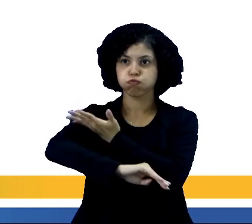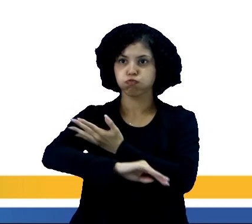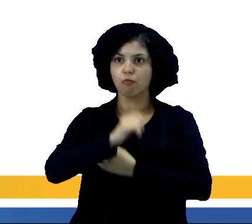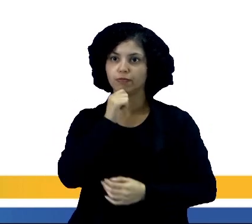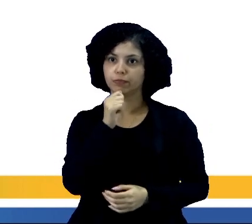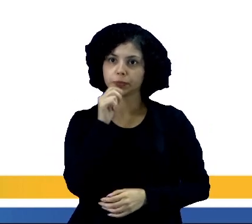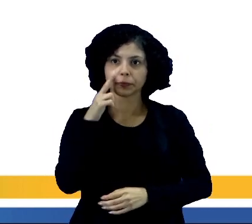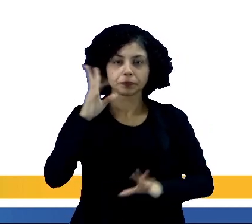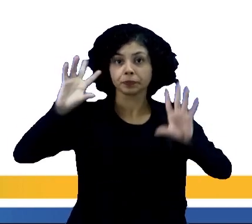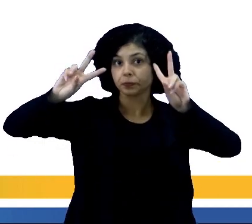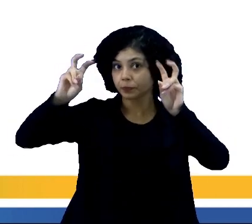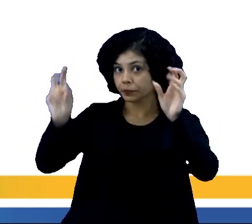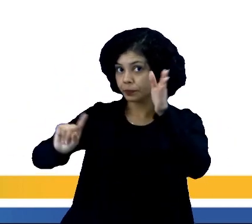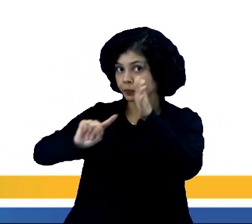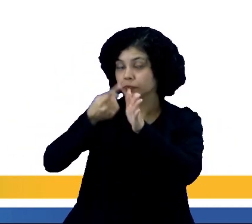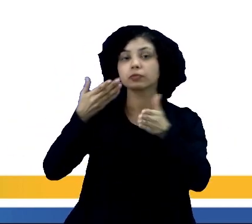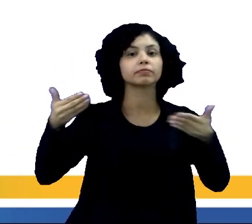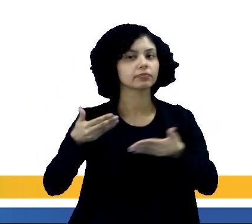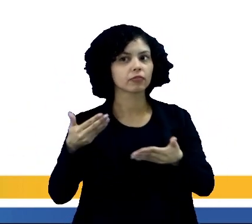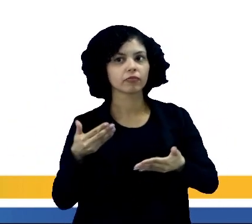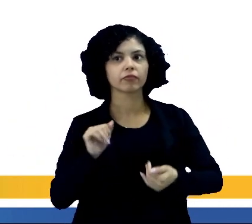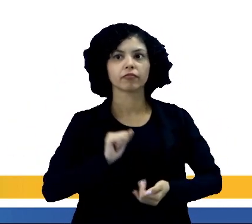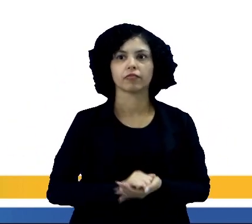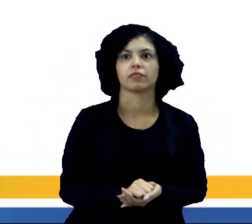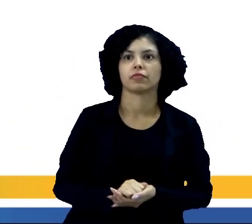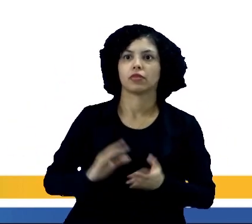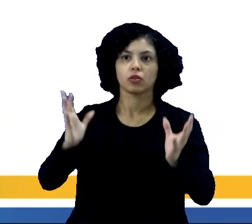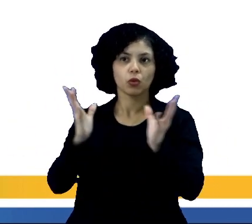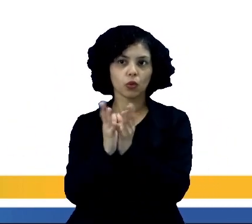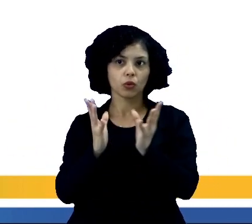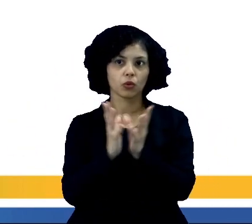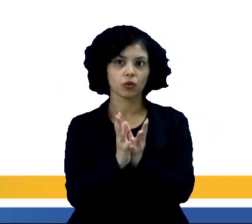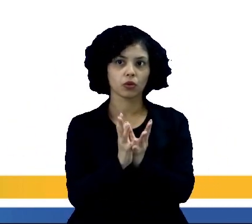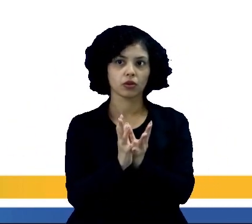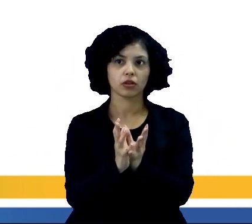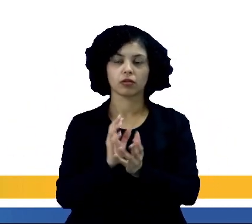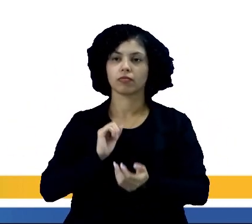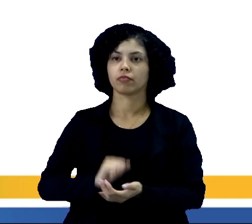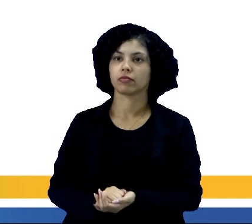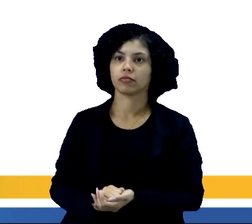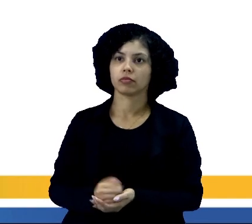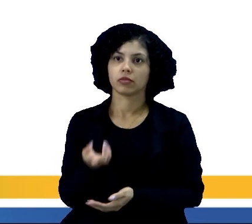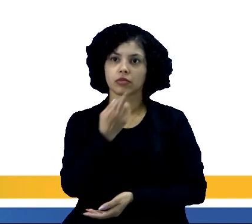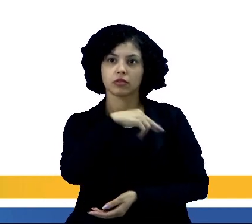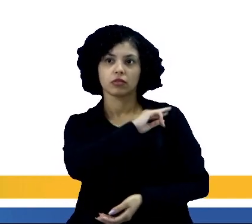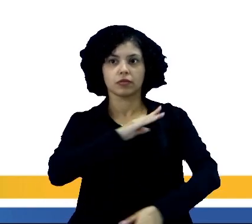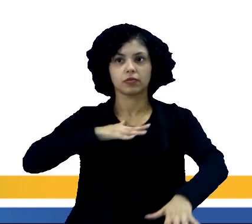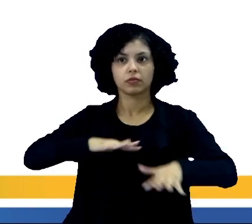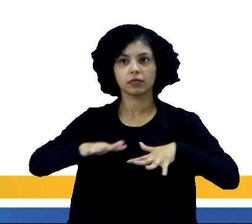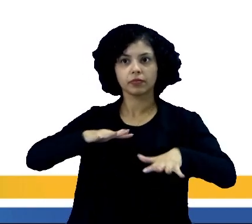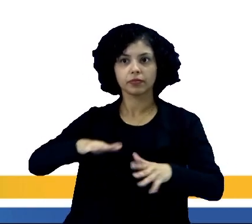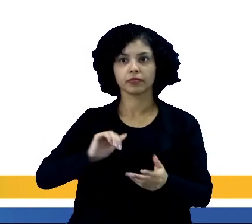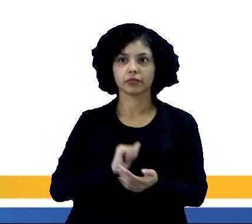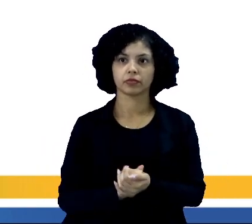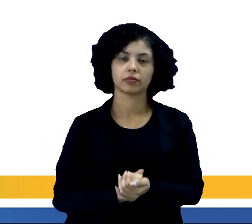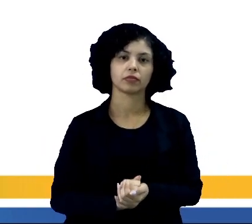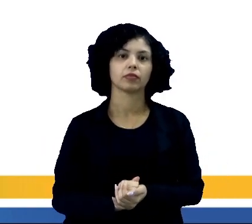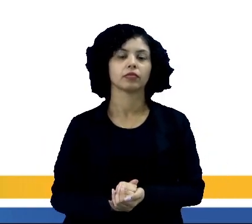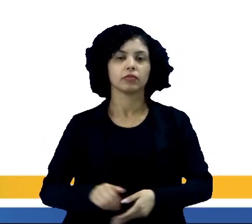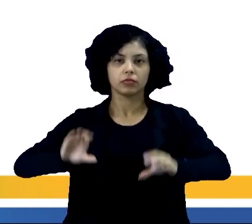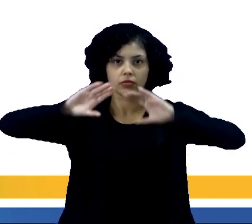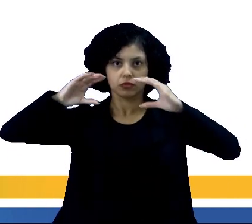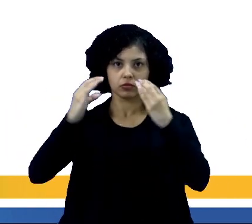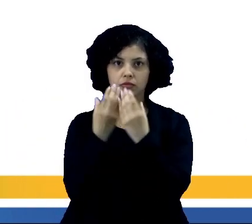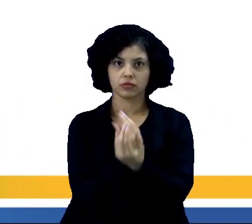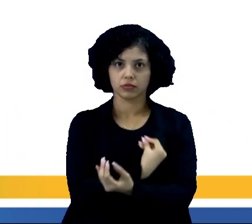No caso, a gente vai abordar o primeiro hoje, que seria o conjunto de estruturas orgânicas responsável pelo movimento, locomoção e